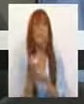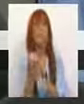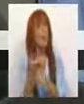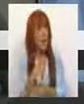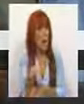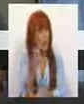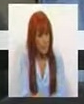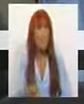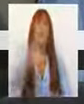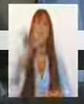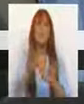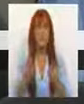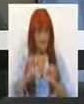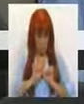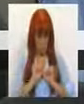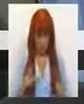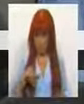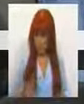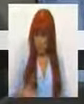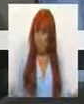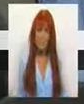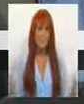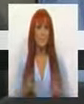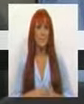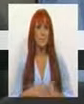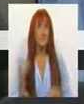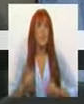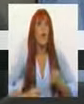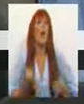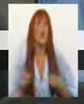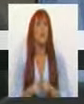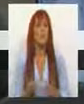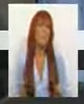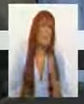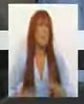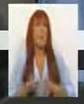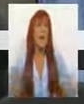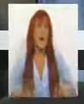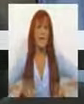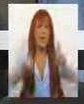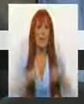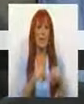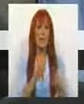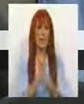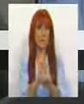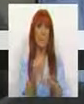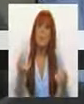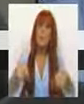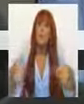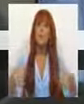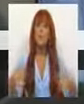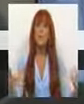trabalho. Mas em países como o nosso, países com alguma maior evolução nestas matérias,